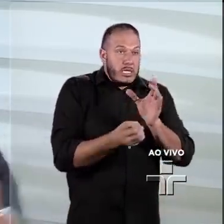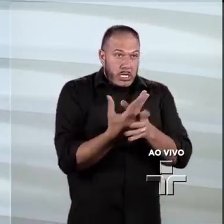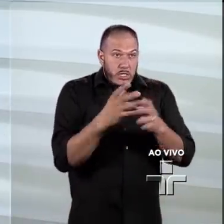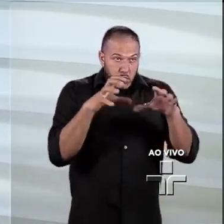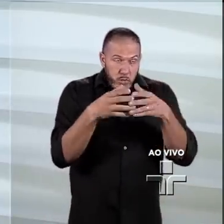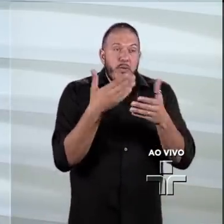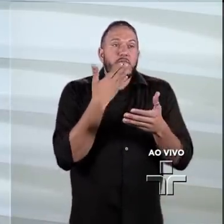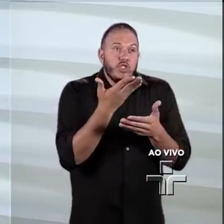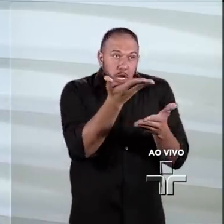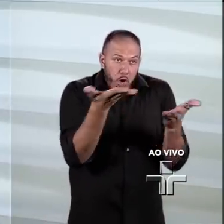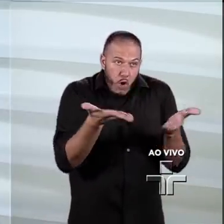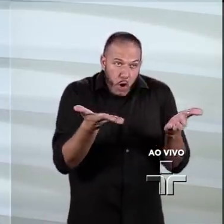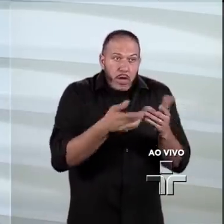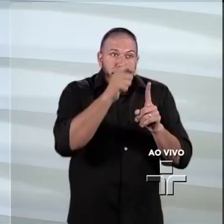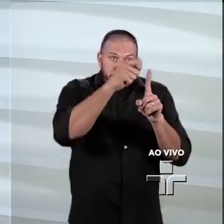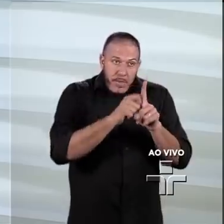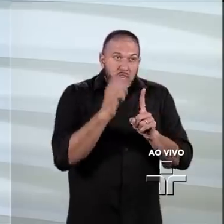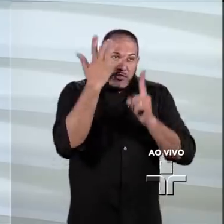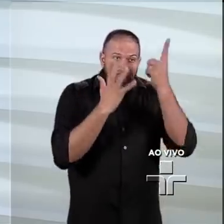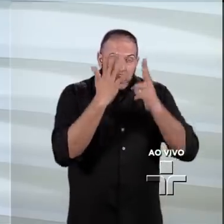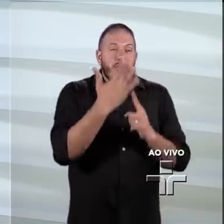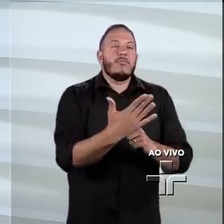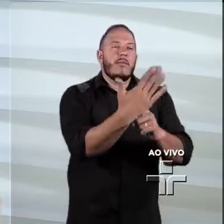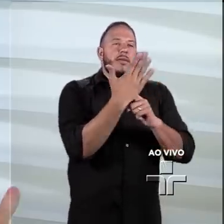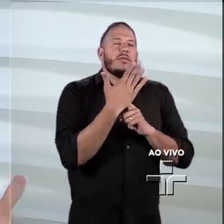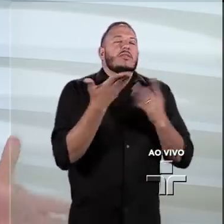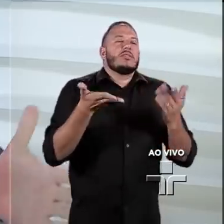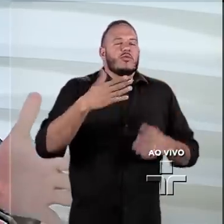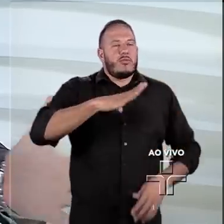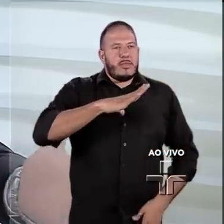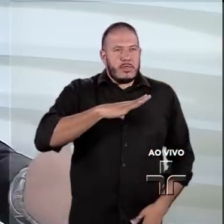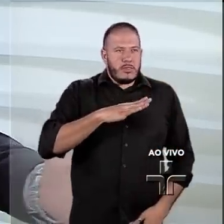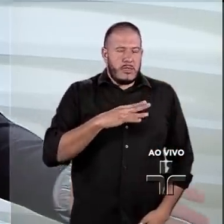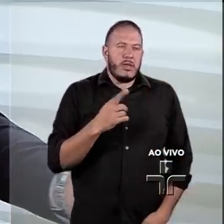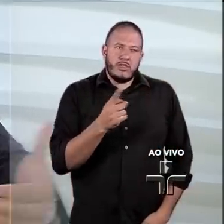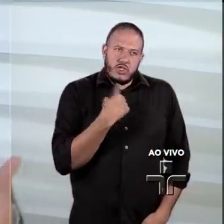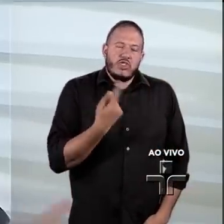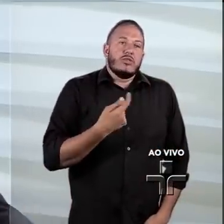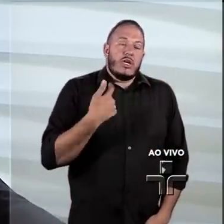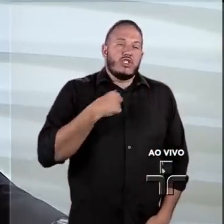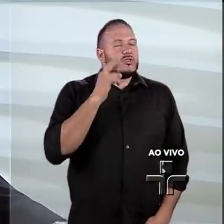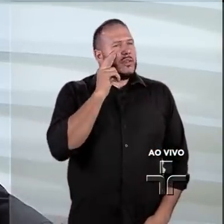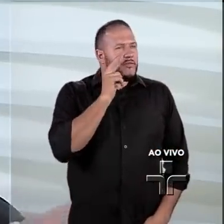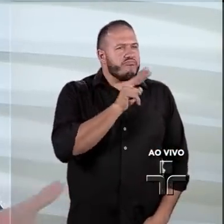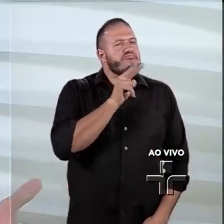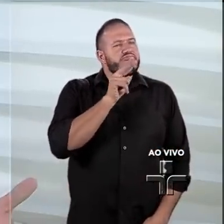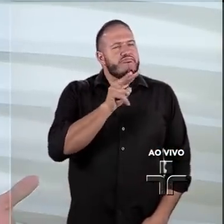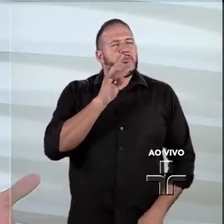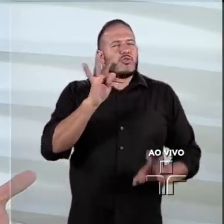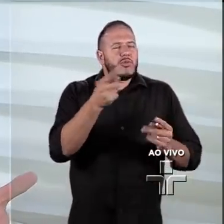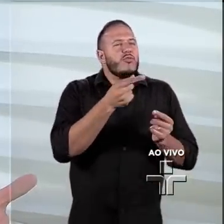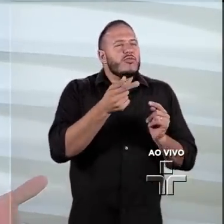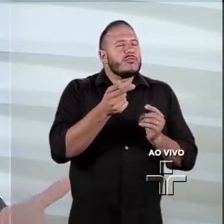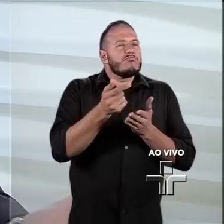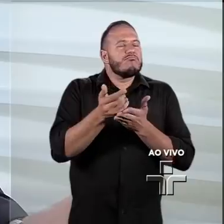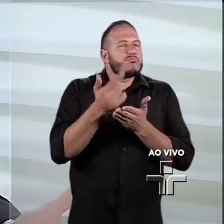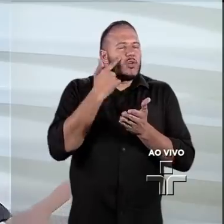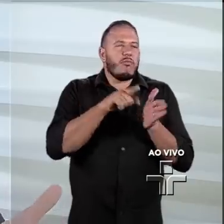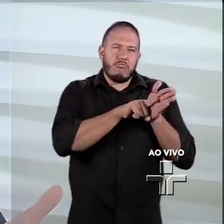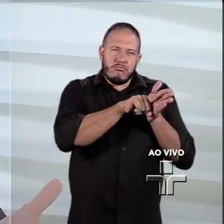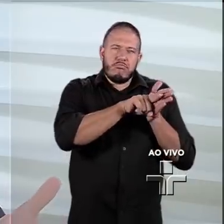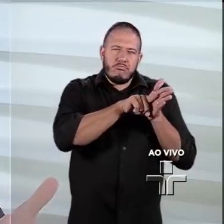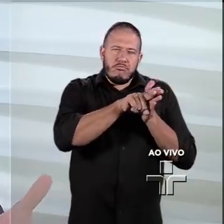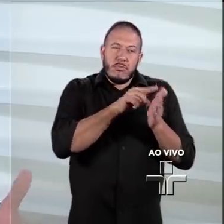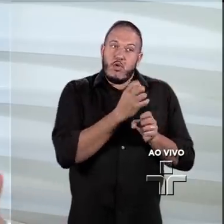que agora, em fevereiro, me apresente exatamente isso para a cidade. Entre os dois? A gente está ouvindo agora todo mundo, levantando todos os custos, porque essa é